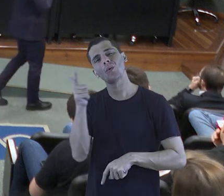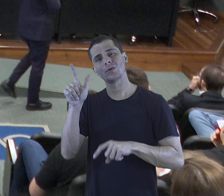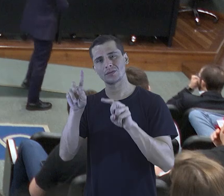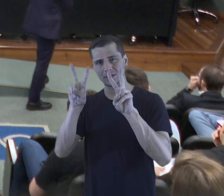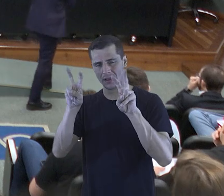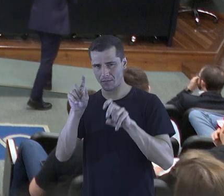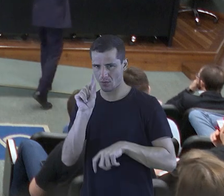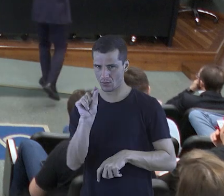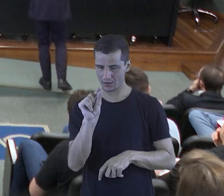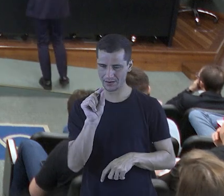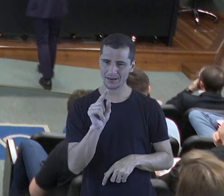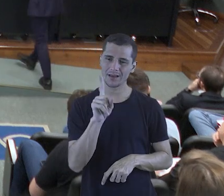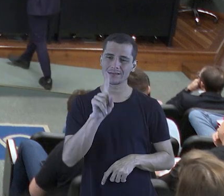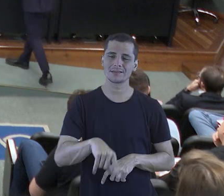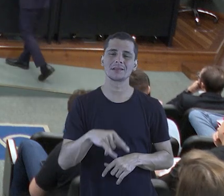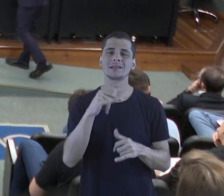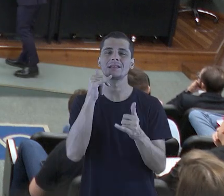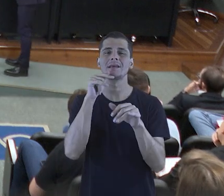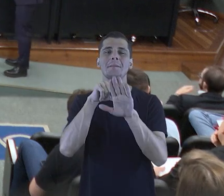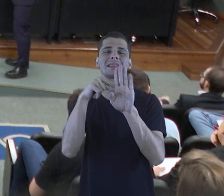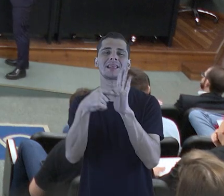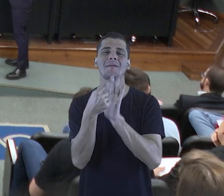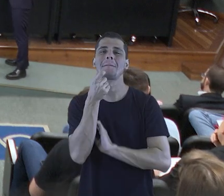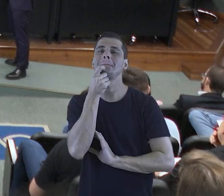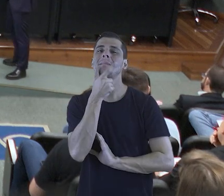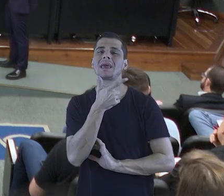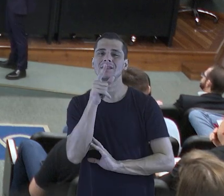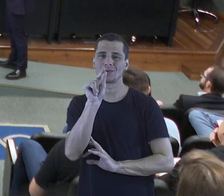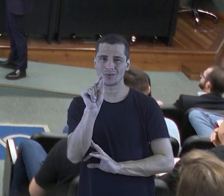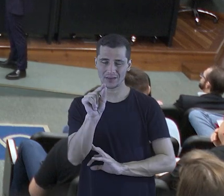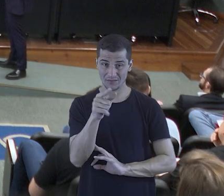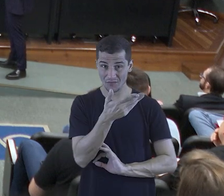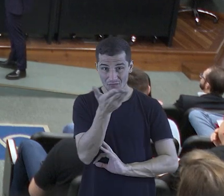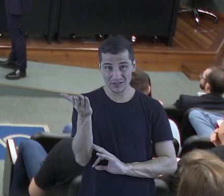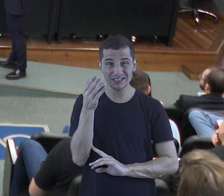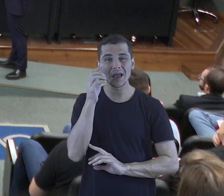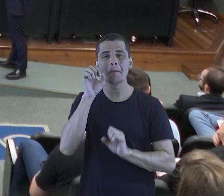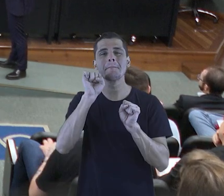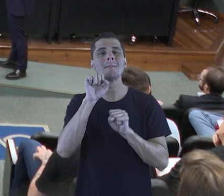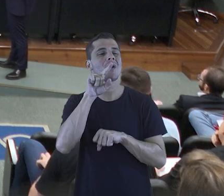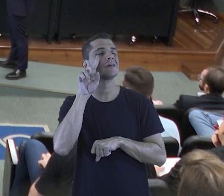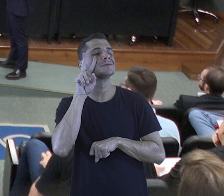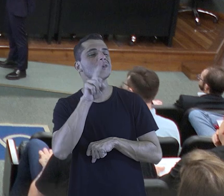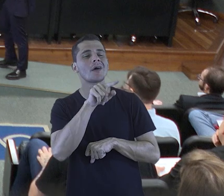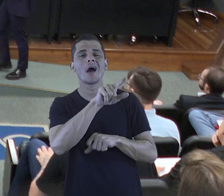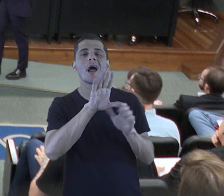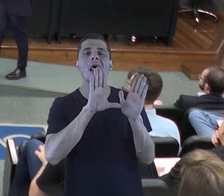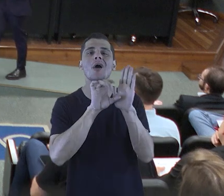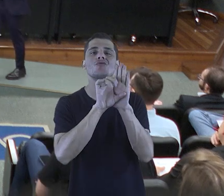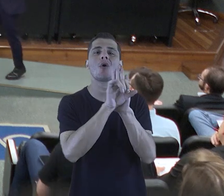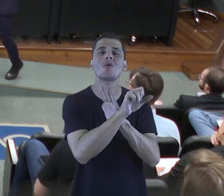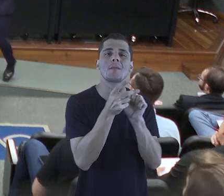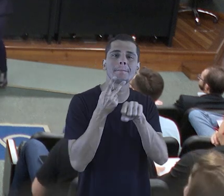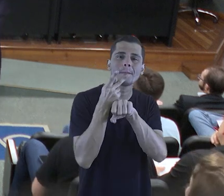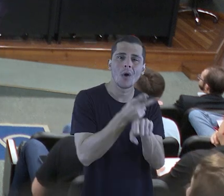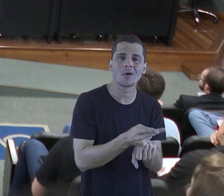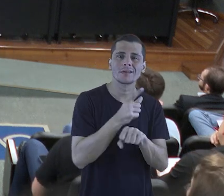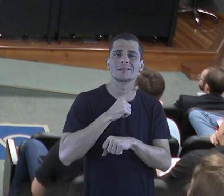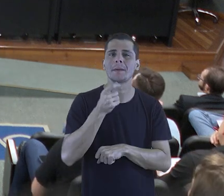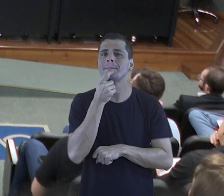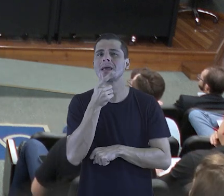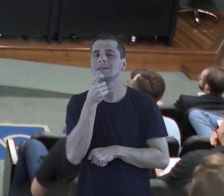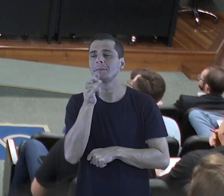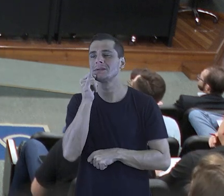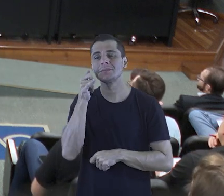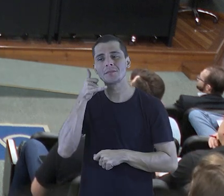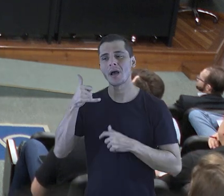tem? Essa é a questão. E tem mais uma questão, que eu sempre gosto de começar com essa piadinha aqui. Não sei se vocês já viram, isso